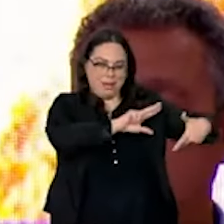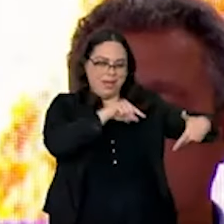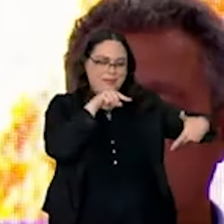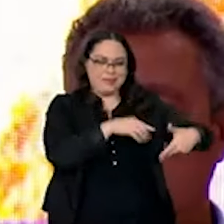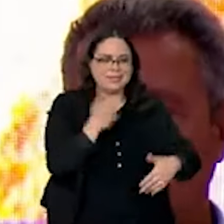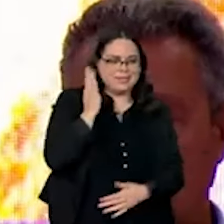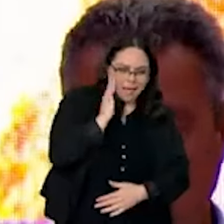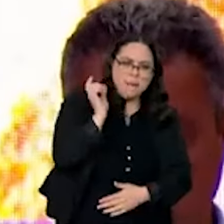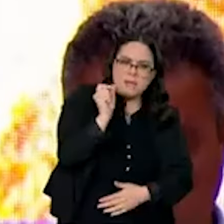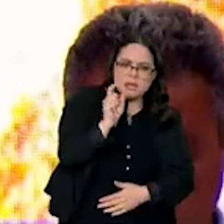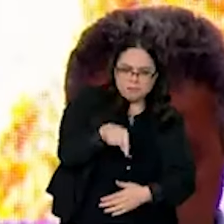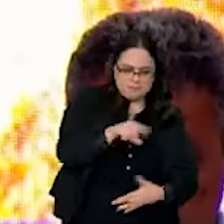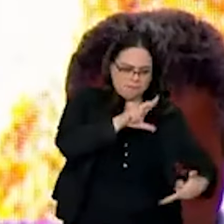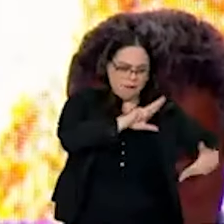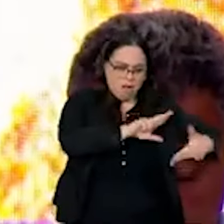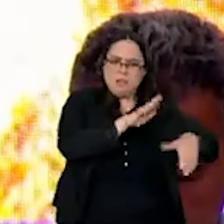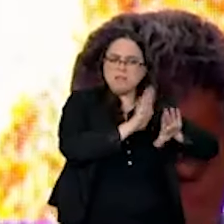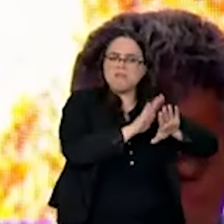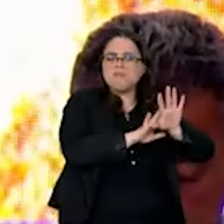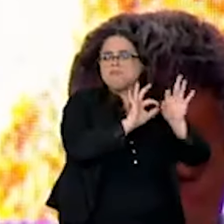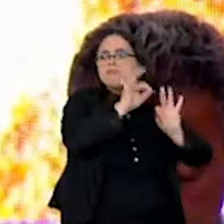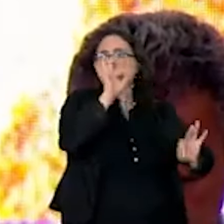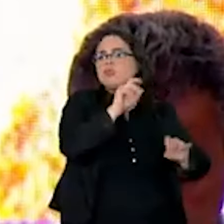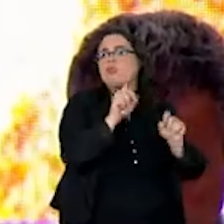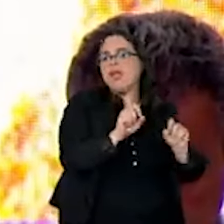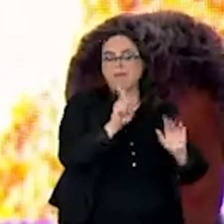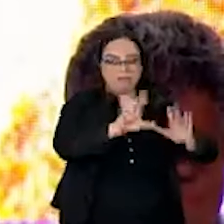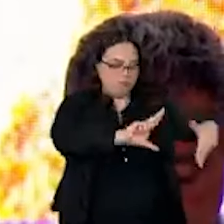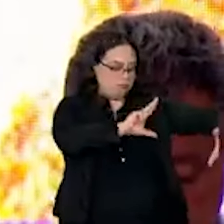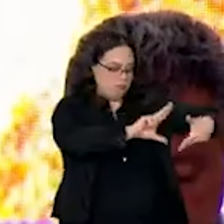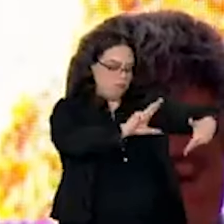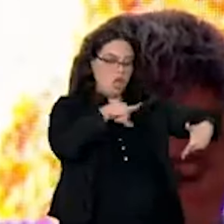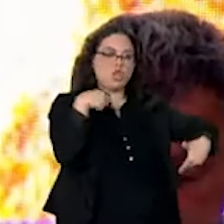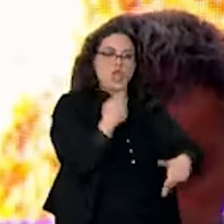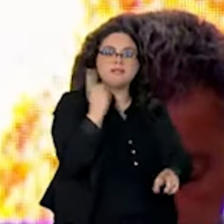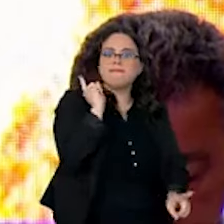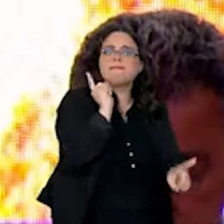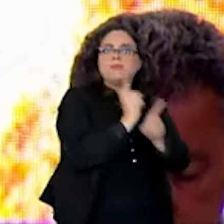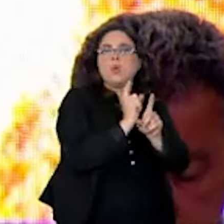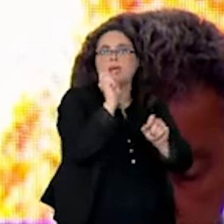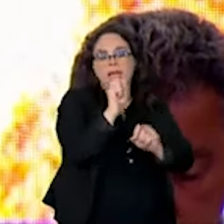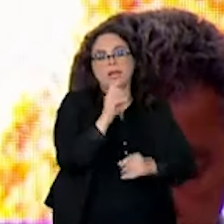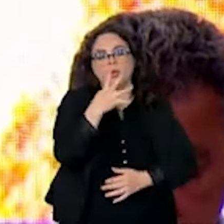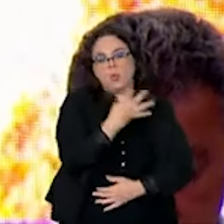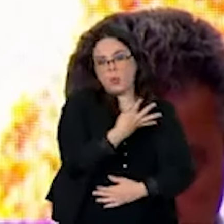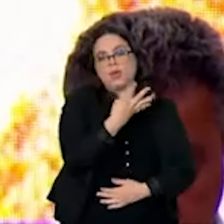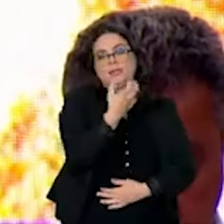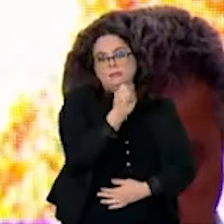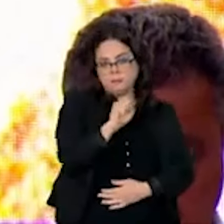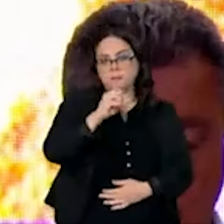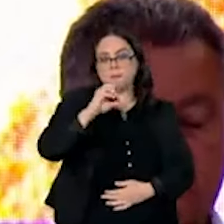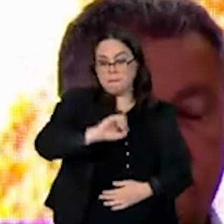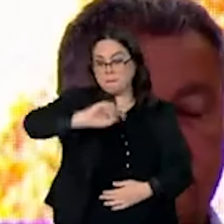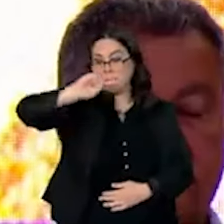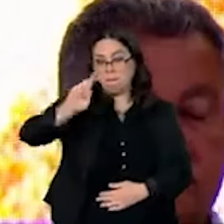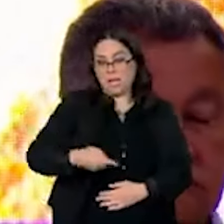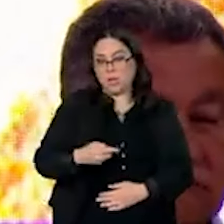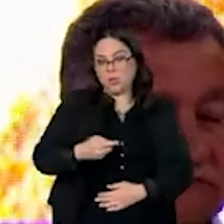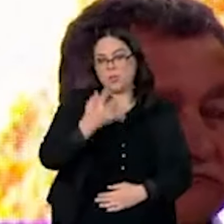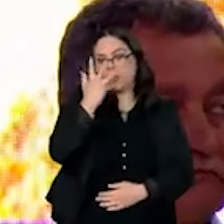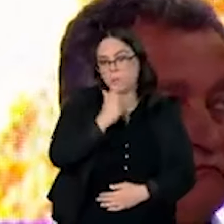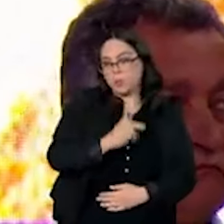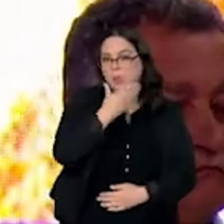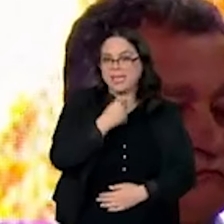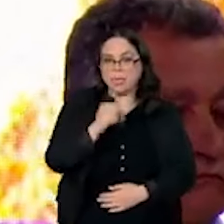o que é o programa Pé de Meia? O programa Pé de Meia é porque nós descobrimos que 480 mil